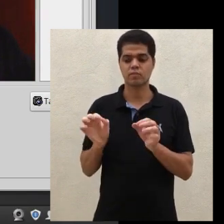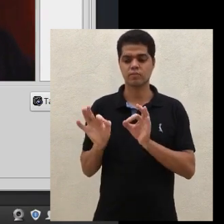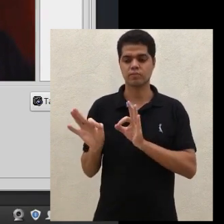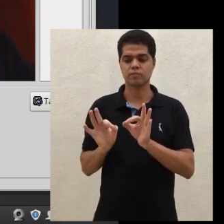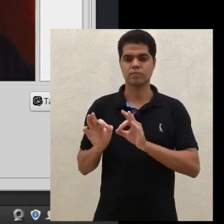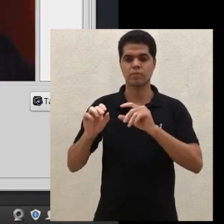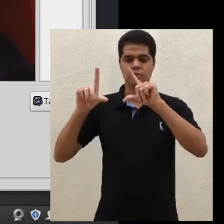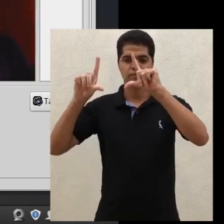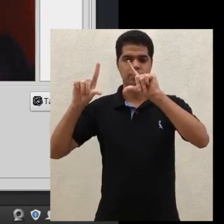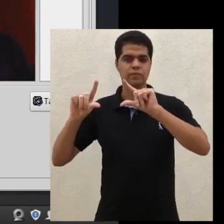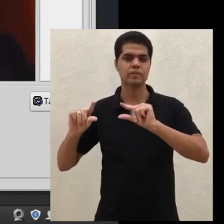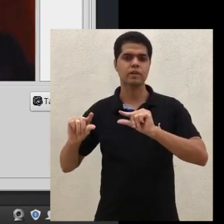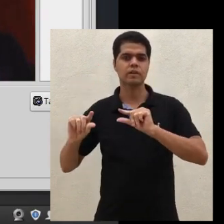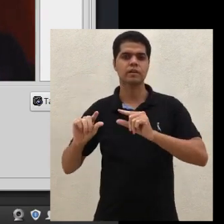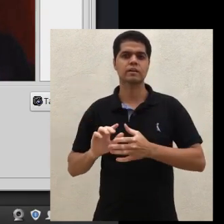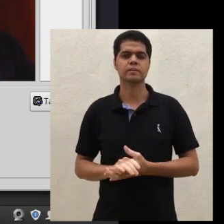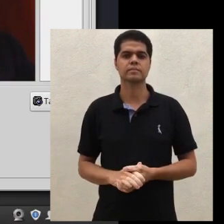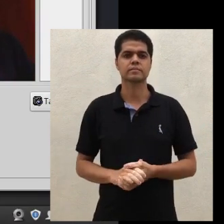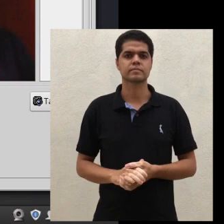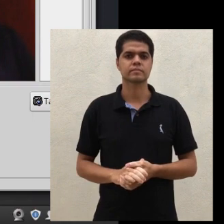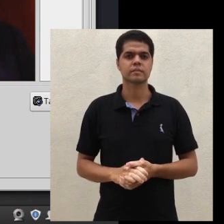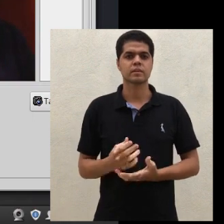Deixa eu só ver onde que minimiza aqui.